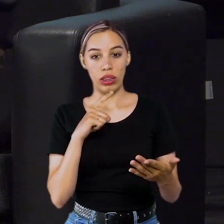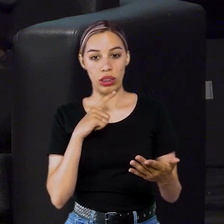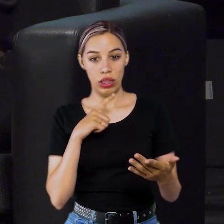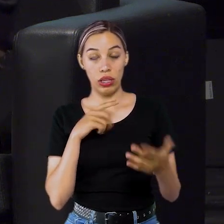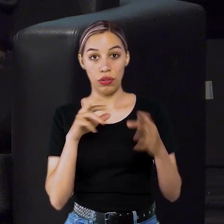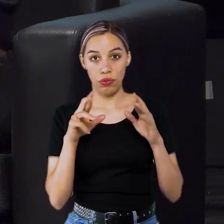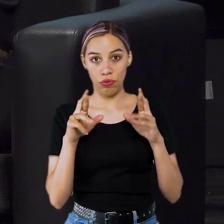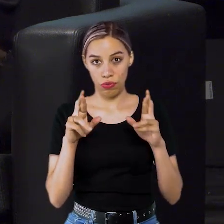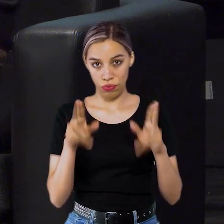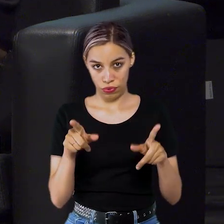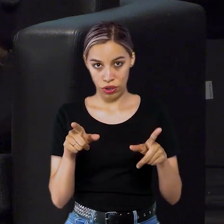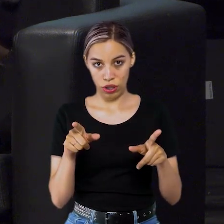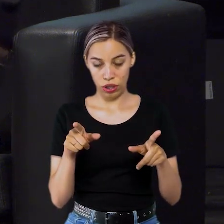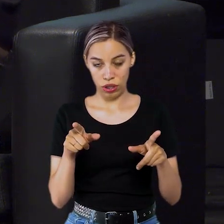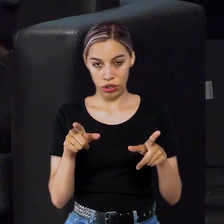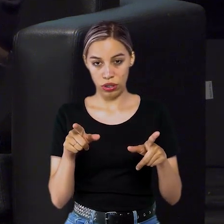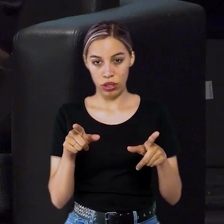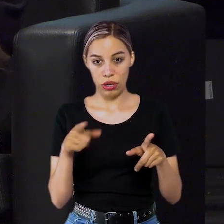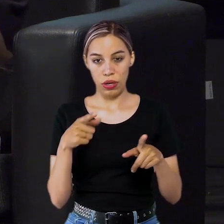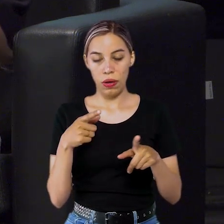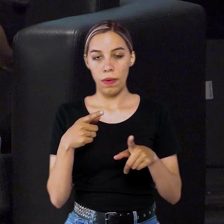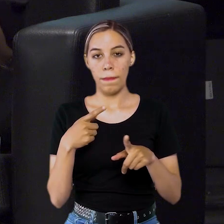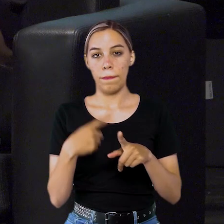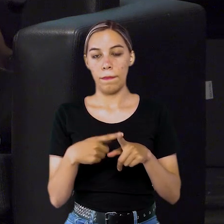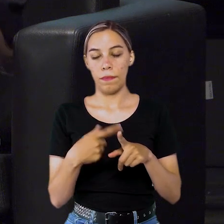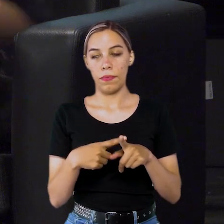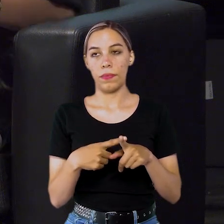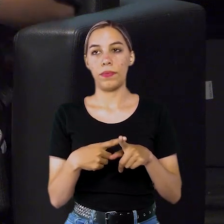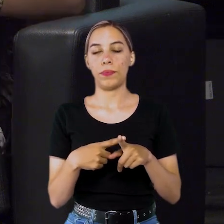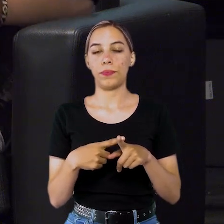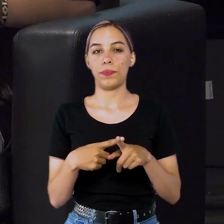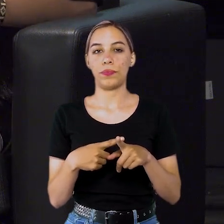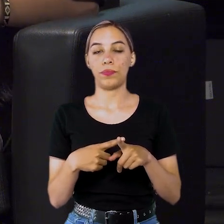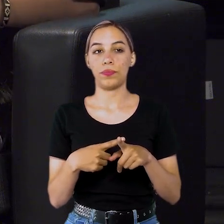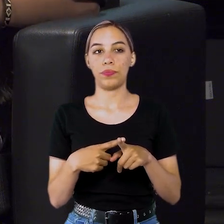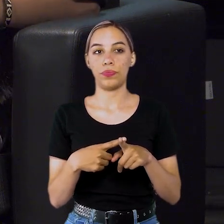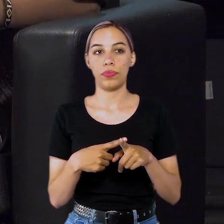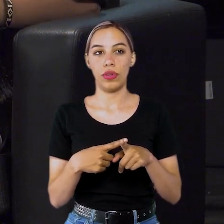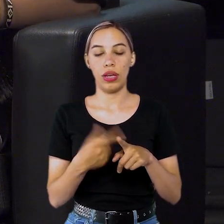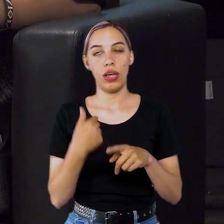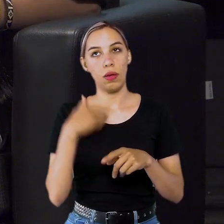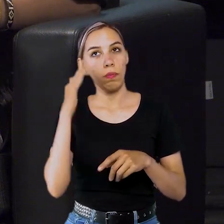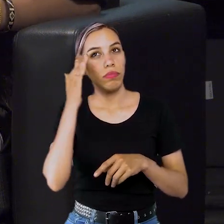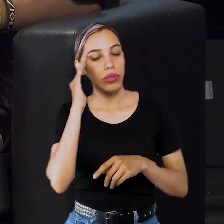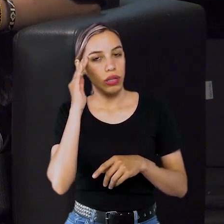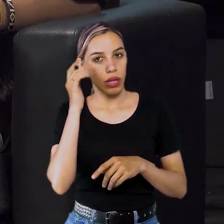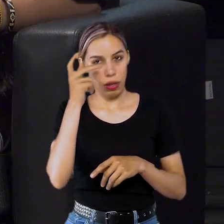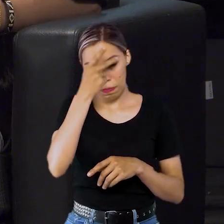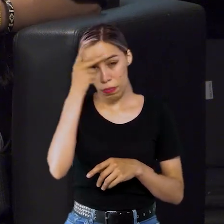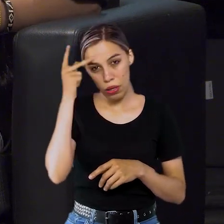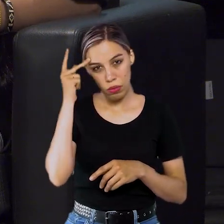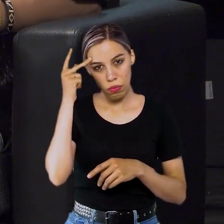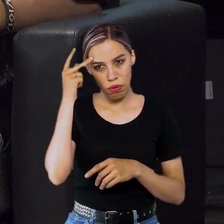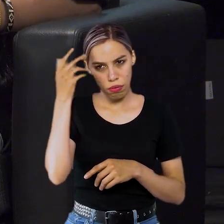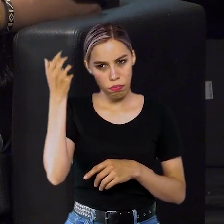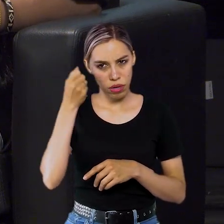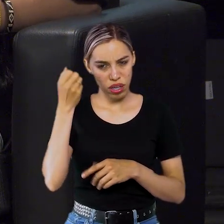porque, querendo ou não, né, o que eu entendo é que, muitas vezes, né, o branco ele quer